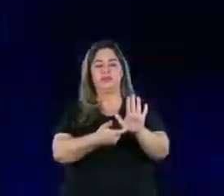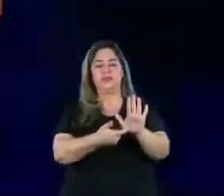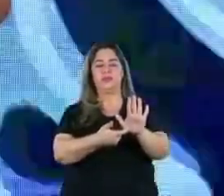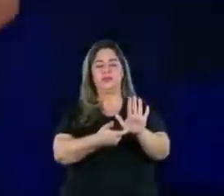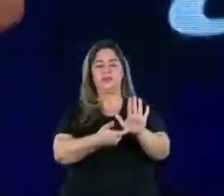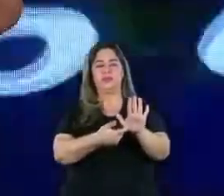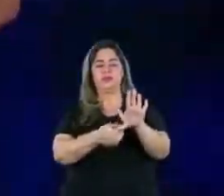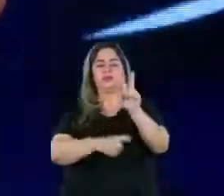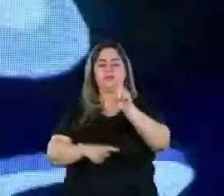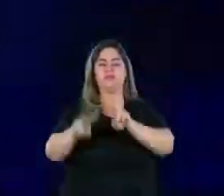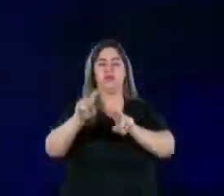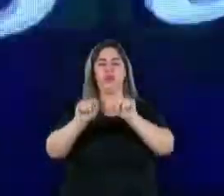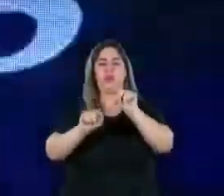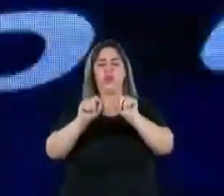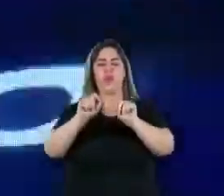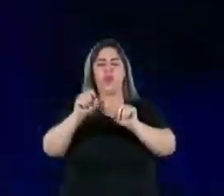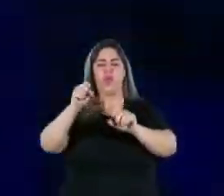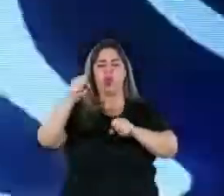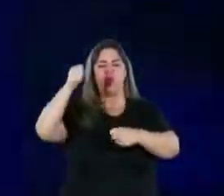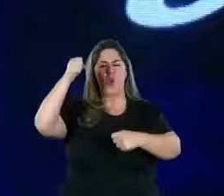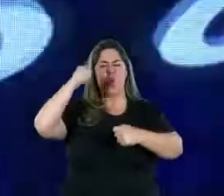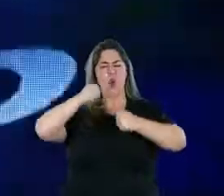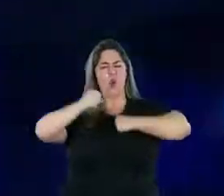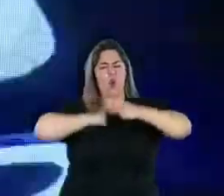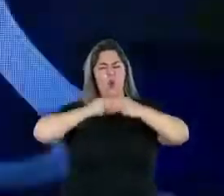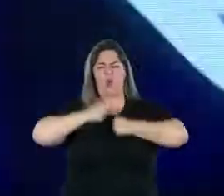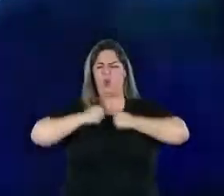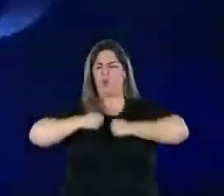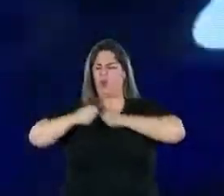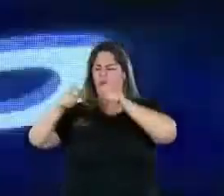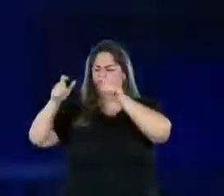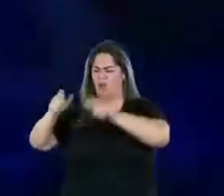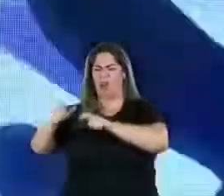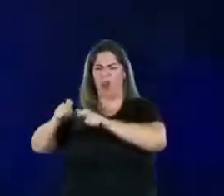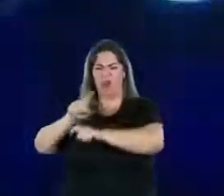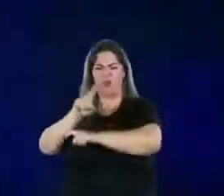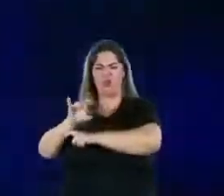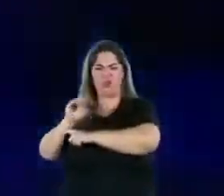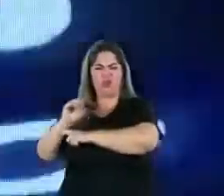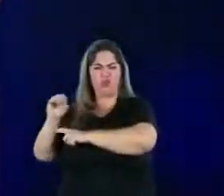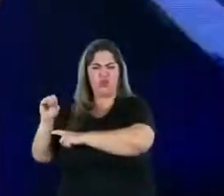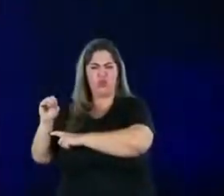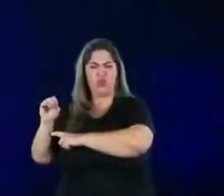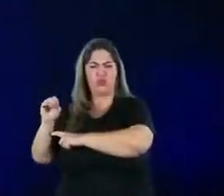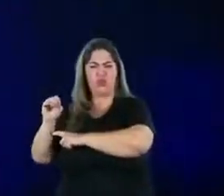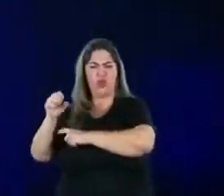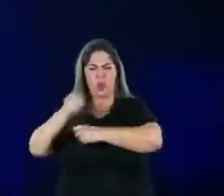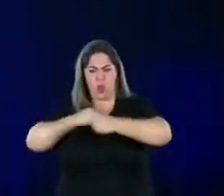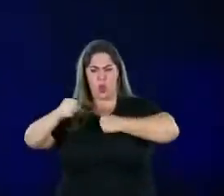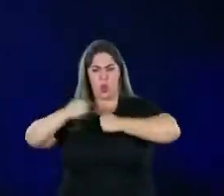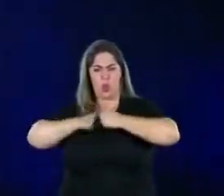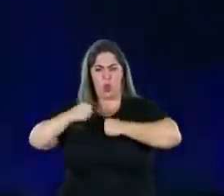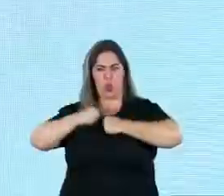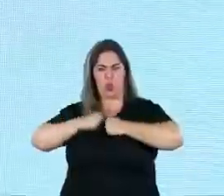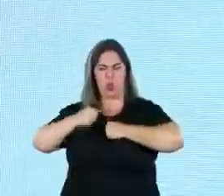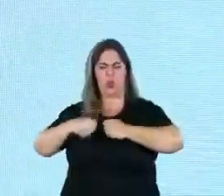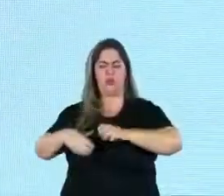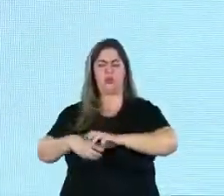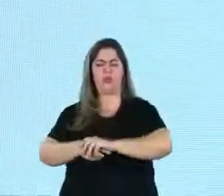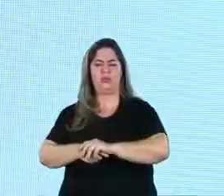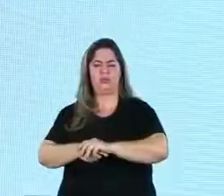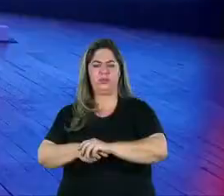eu analisava a ideia do gorila no zoo. Google, gorila. Ok, Google, gorila.